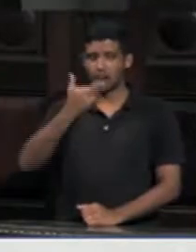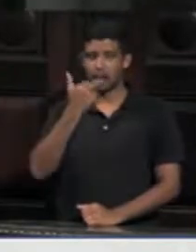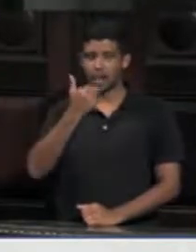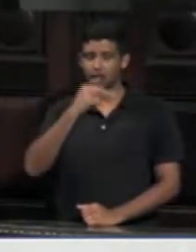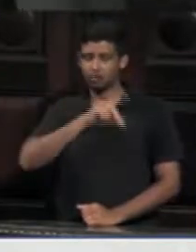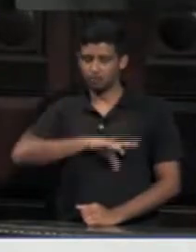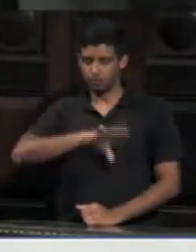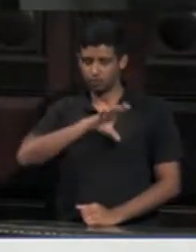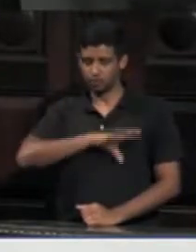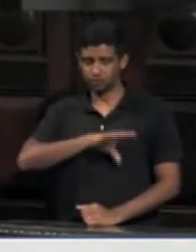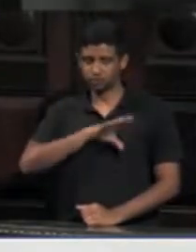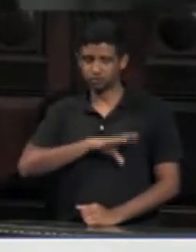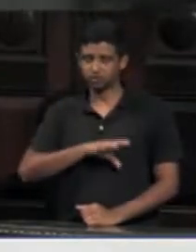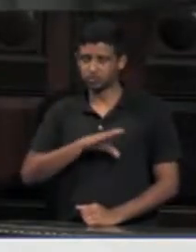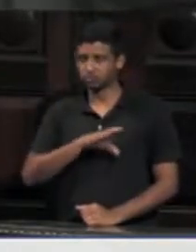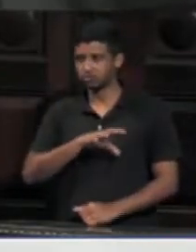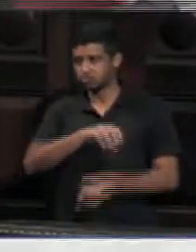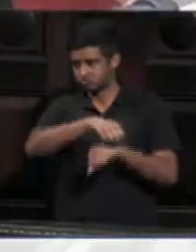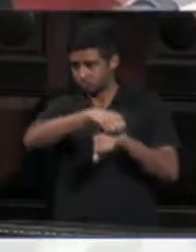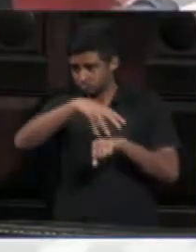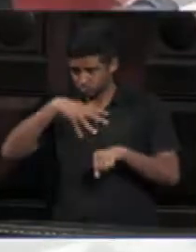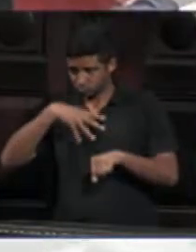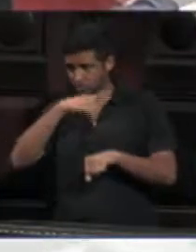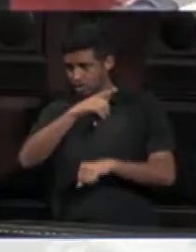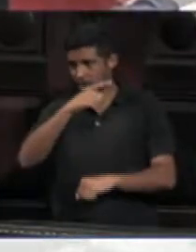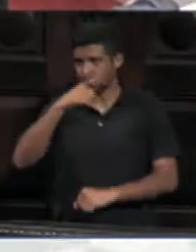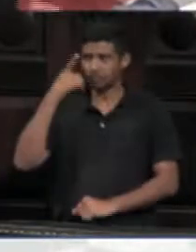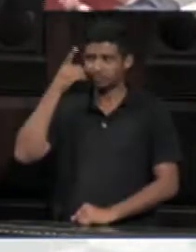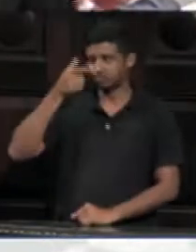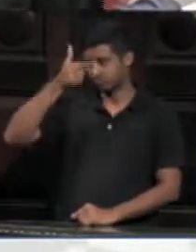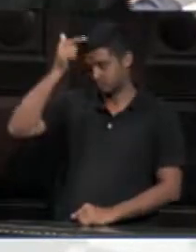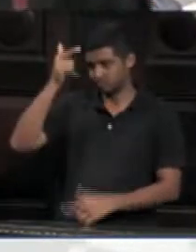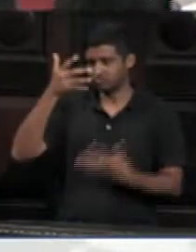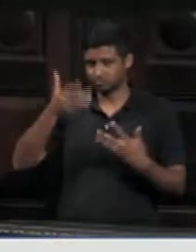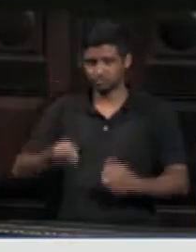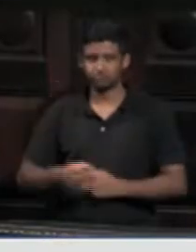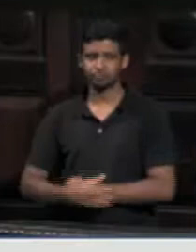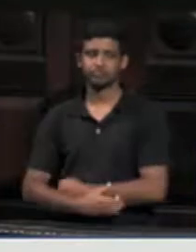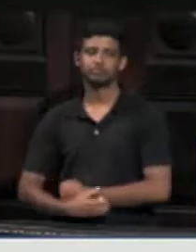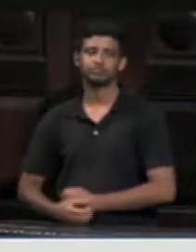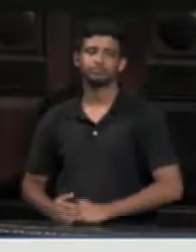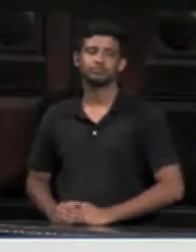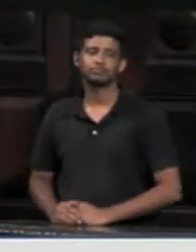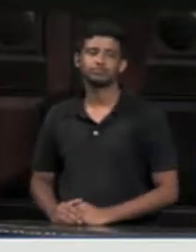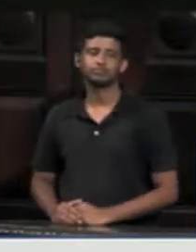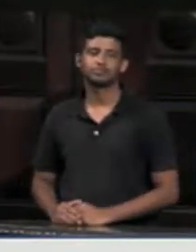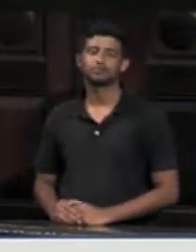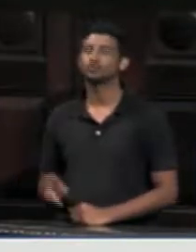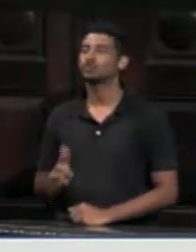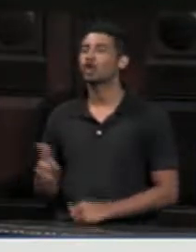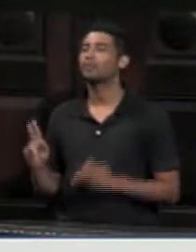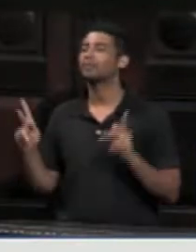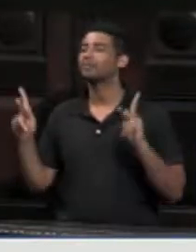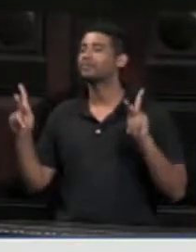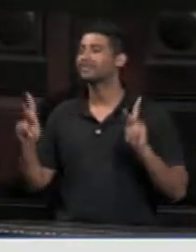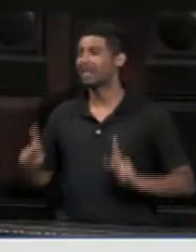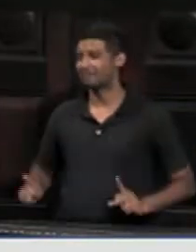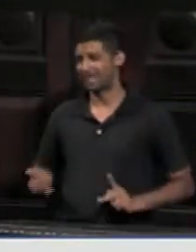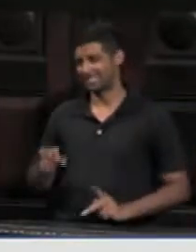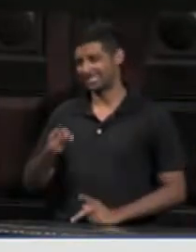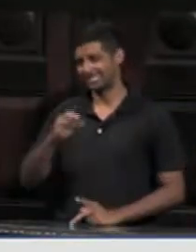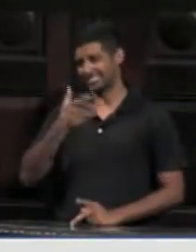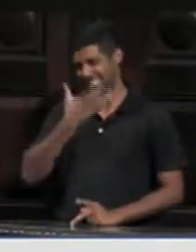portuguesa. Atendeu, deputado Luiz? Senhor presidente, em nome da paz de Natal, apesar